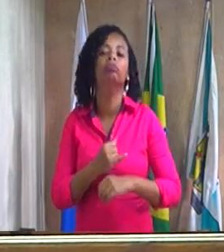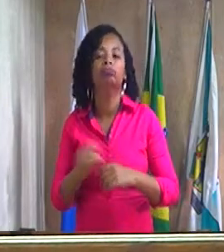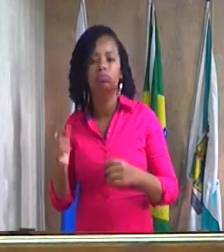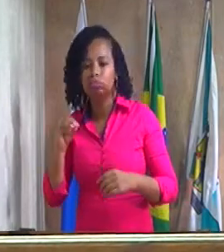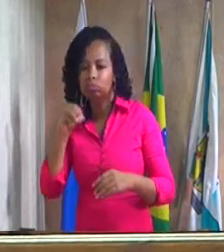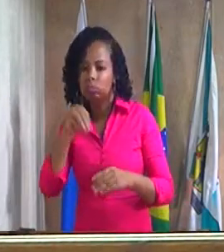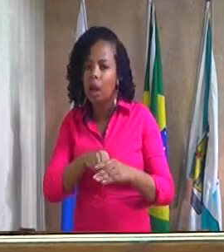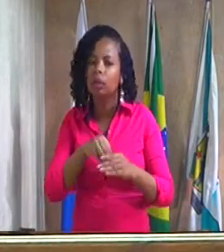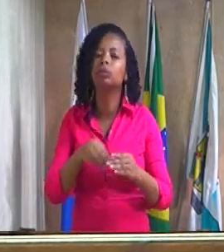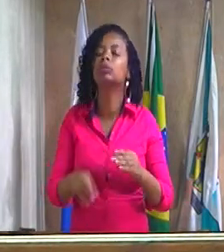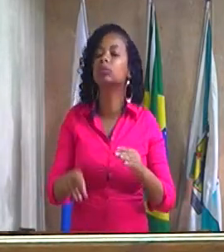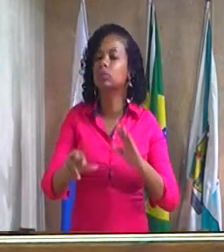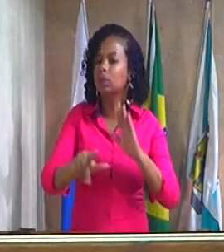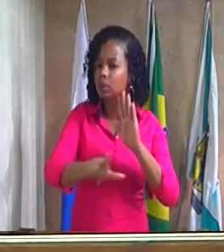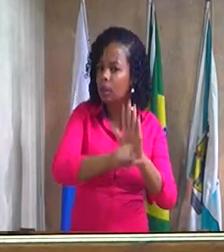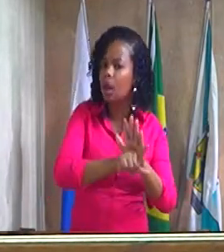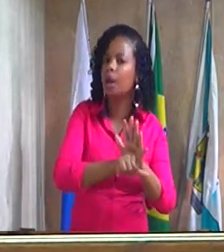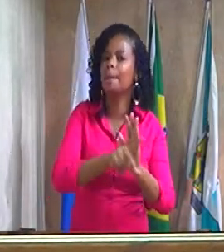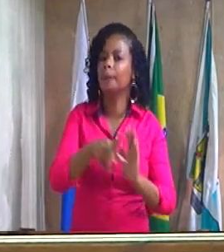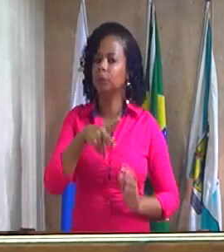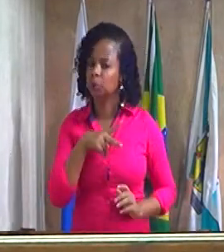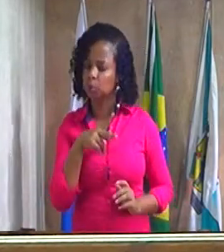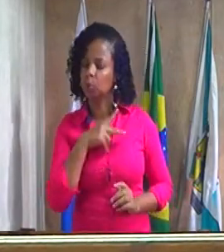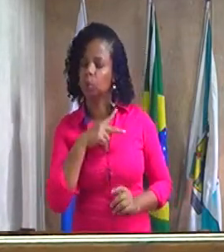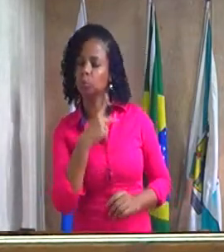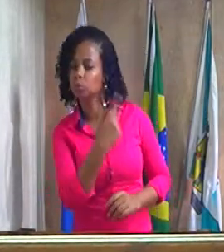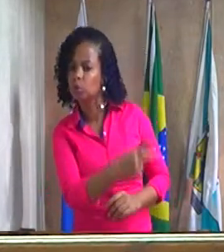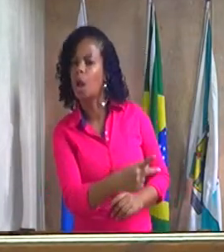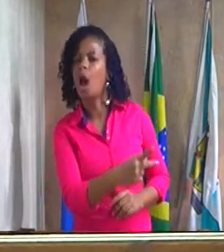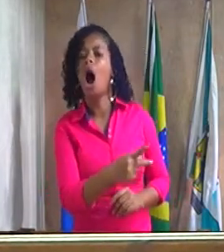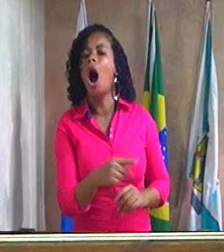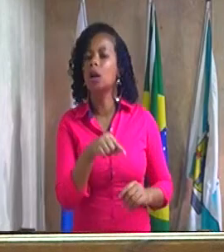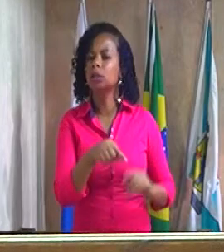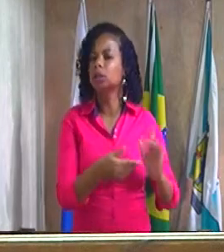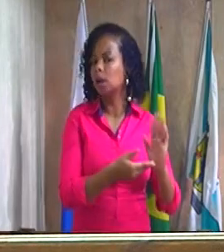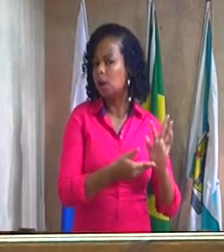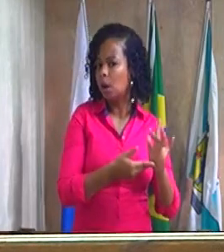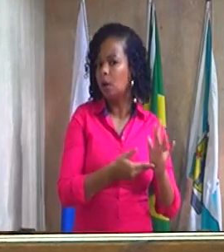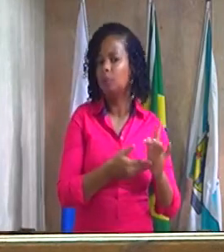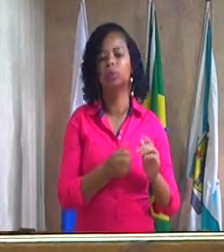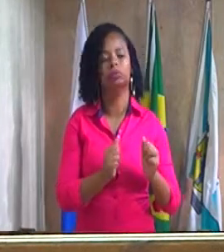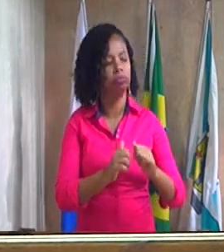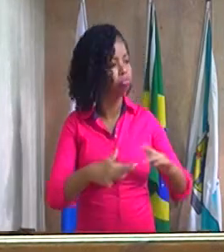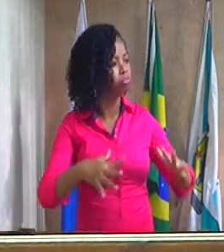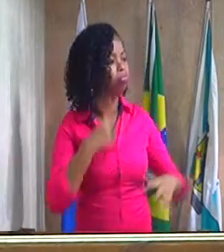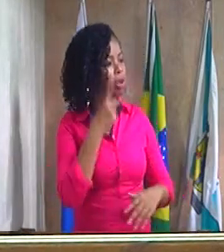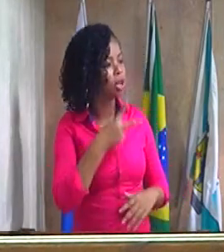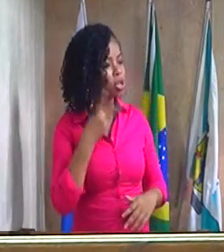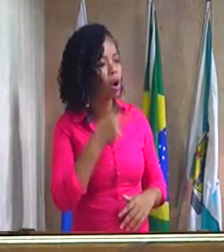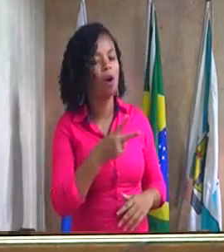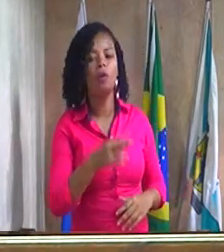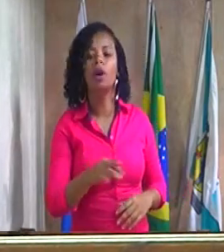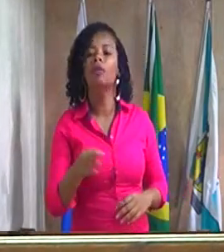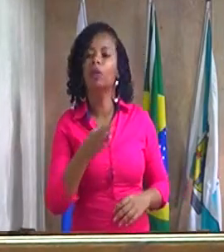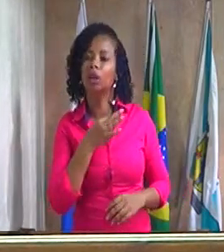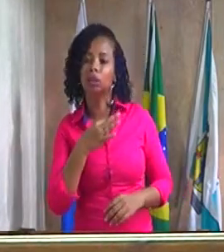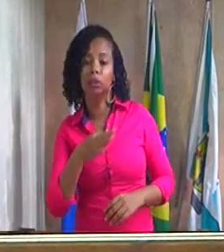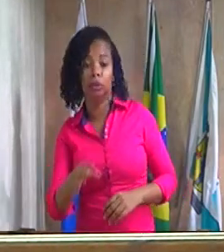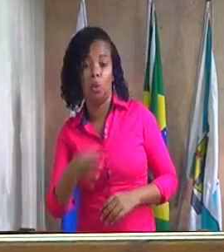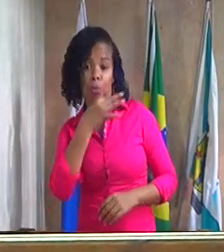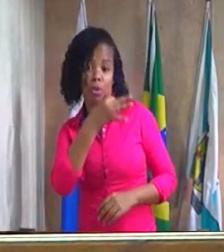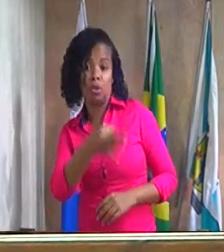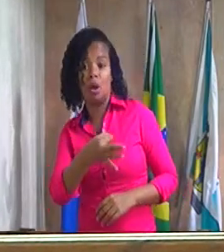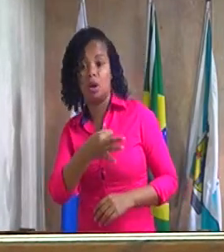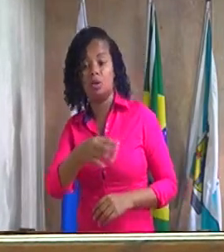né, pessoal, mas que esta casa, o plenário, vai definir os rumos. Tá? Pode sim,